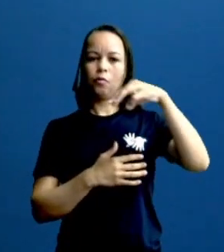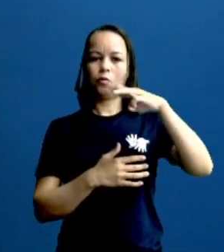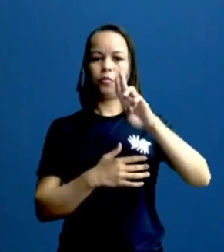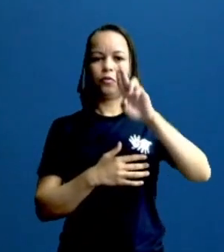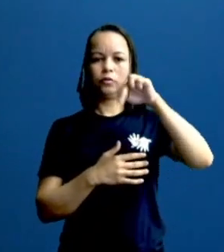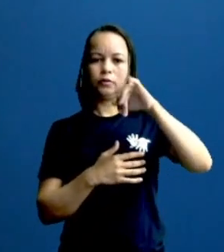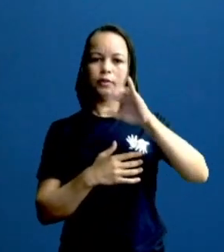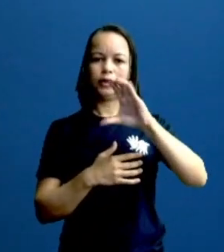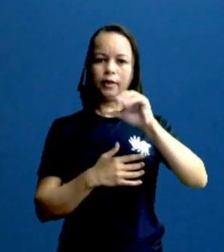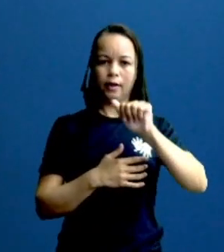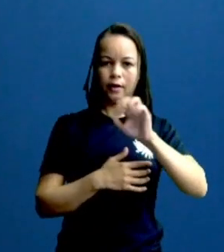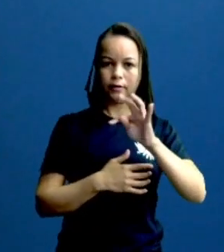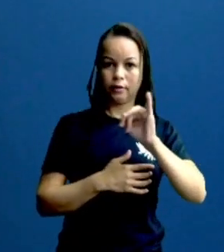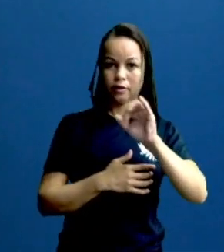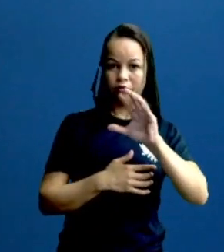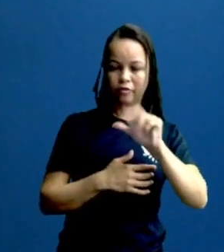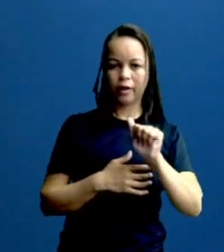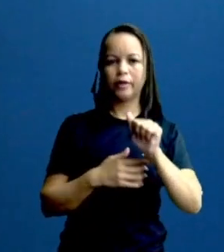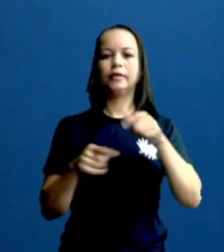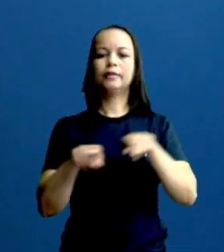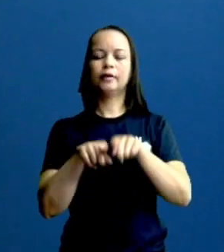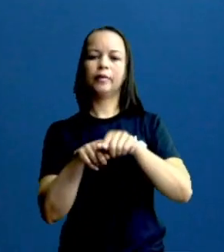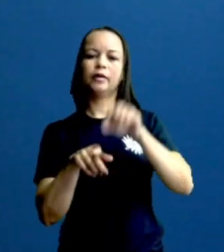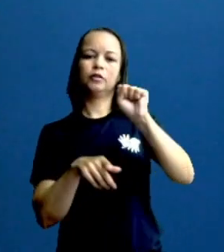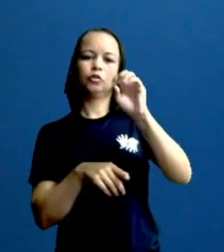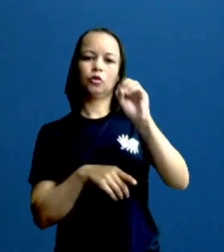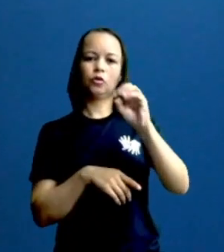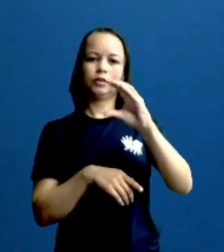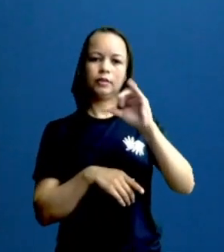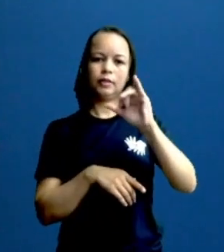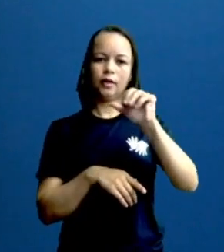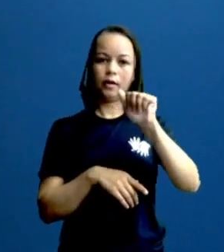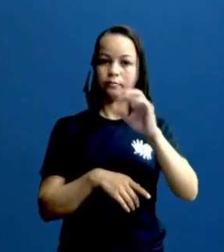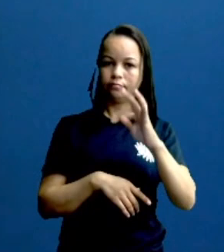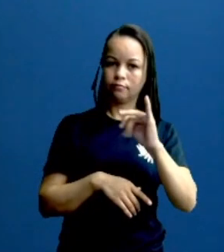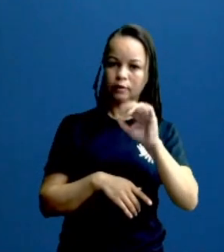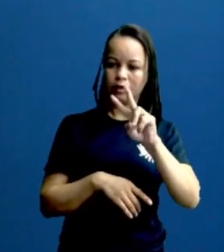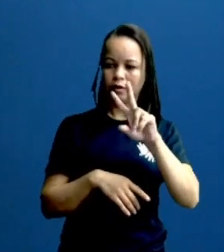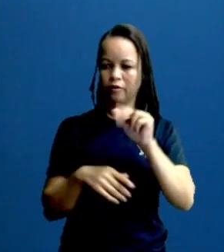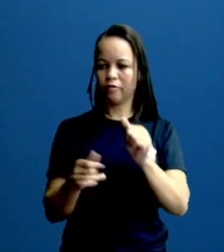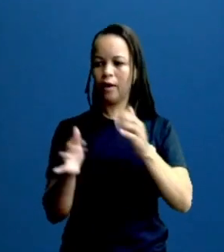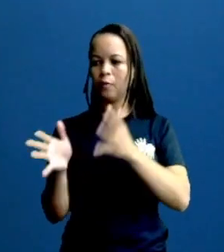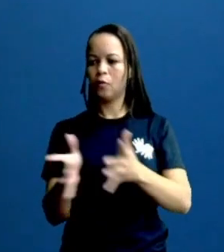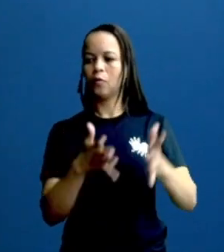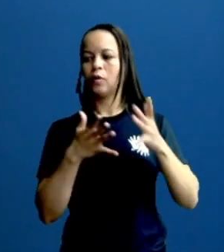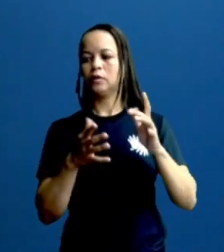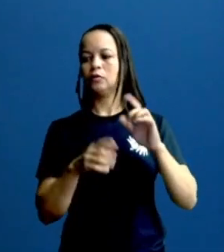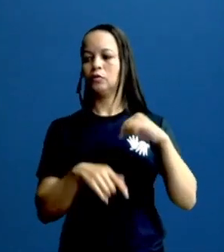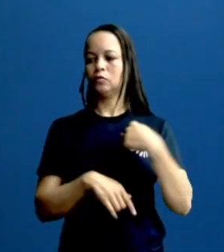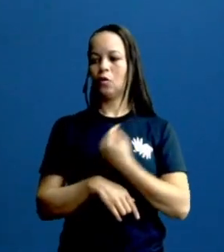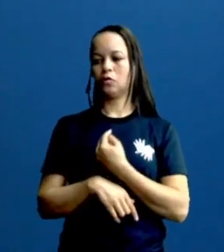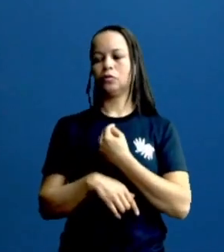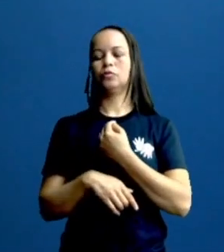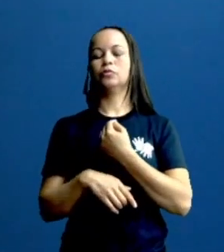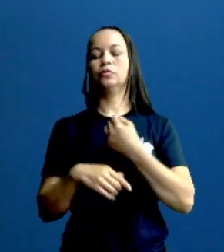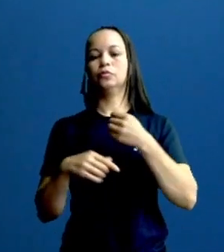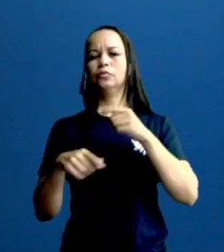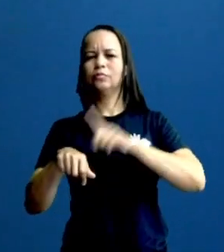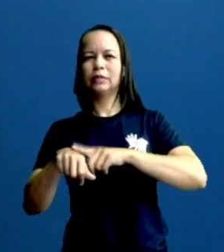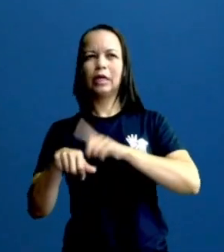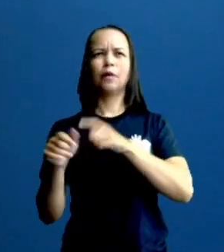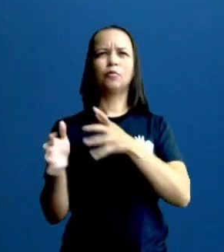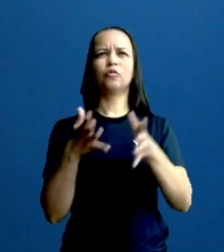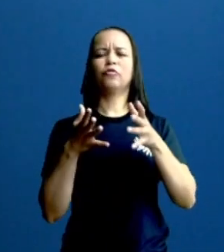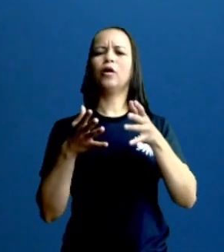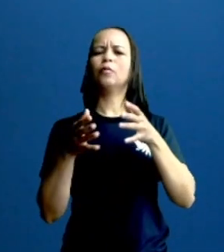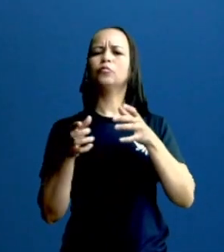A gente vai deixar um pouquinho mais na frente, eu vou só dar uma inicial aqui do assunto, conta do nosso tempo. A gente vai tratar